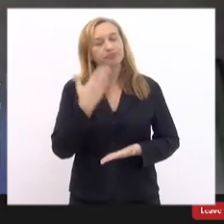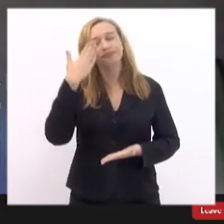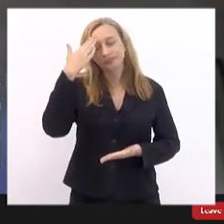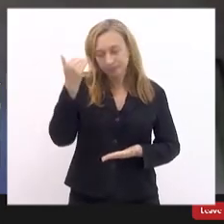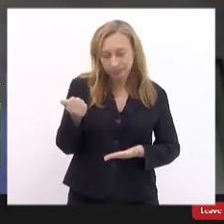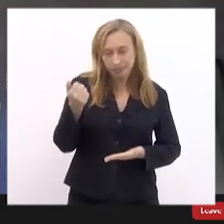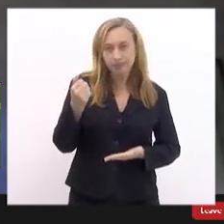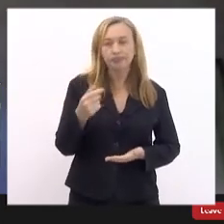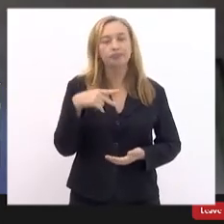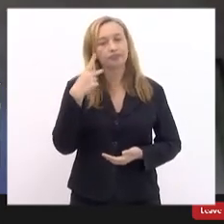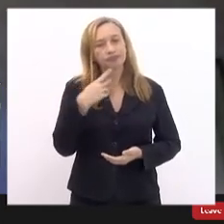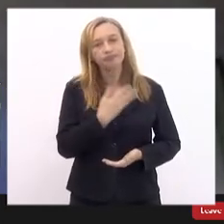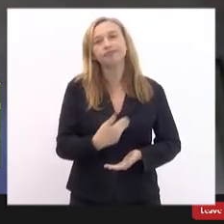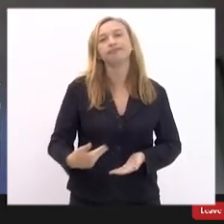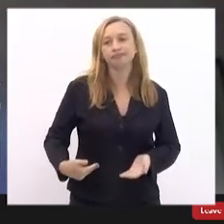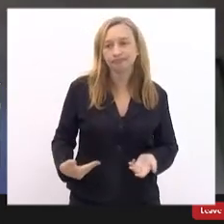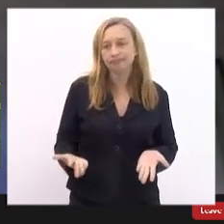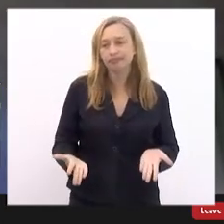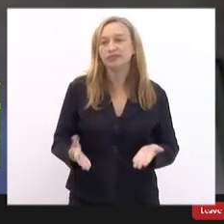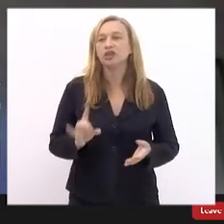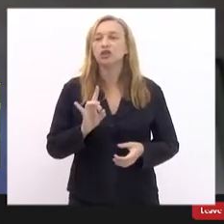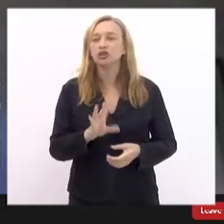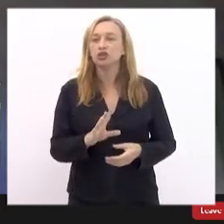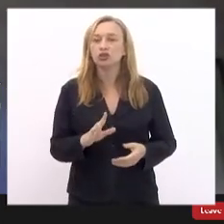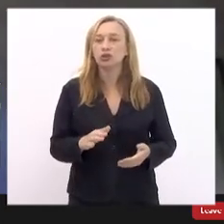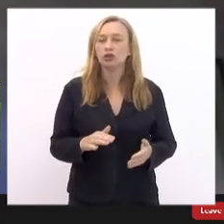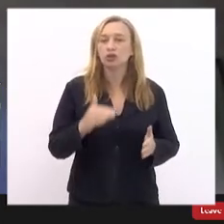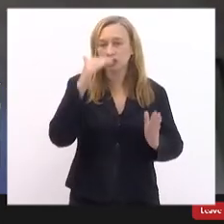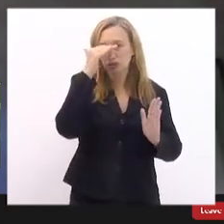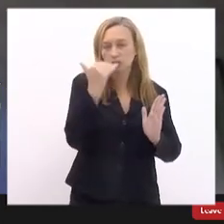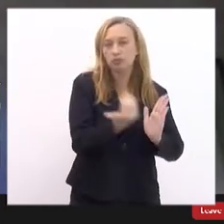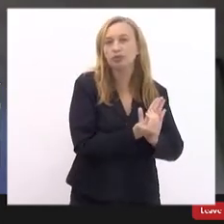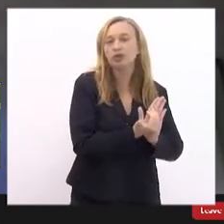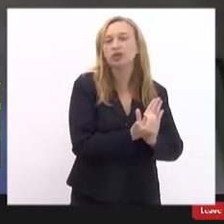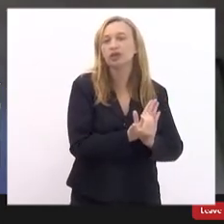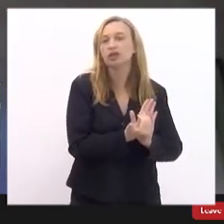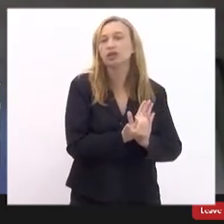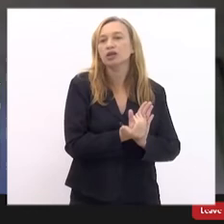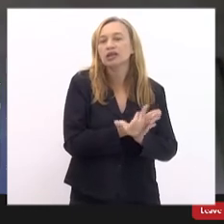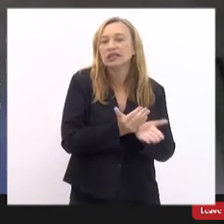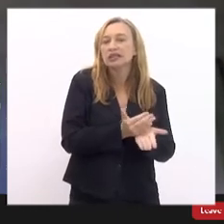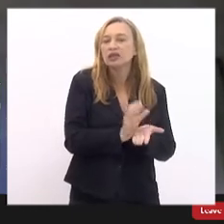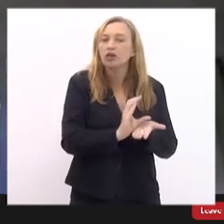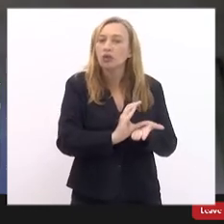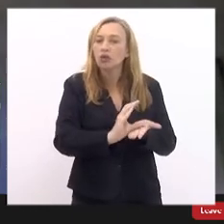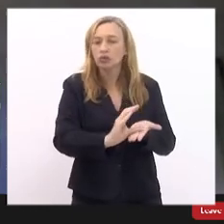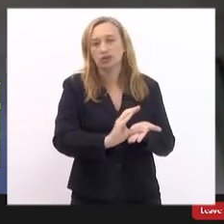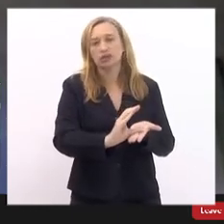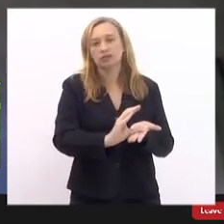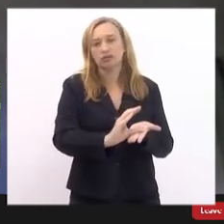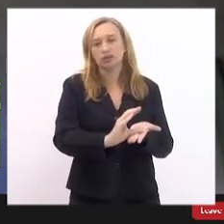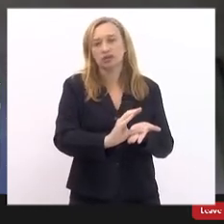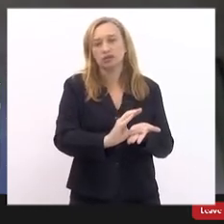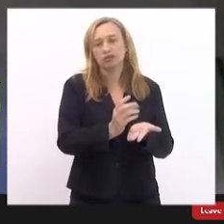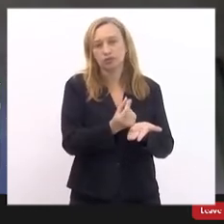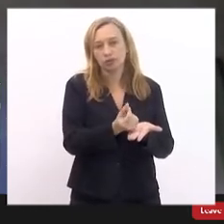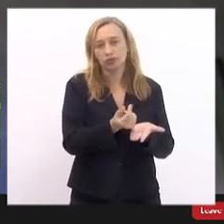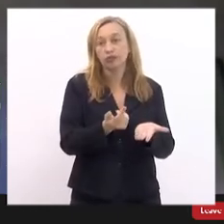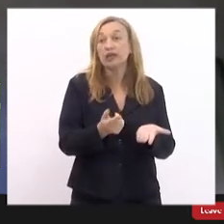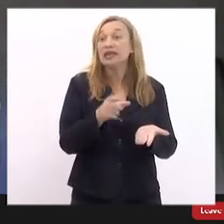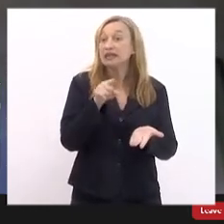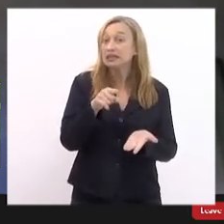sabemos que as políticas públicas só se efetivam a partir do orçamento público, né? E